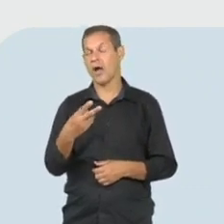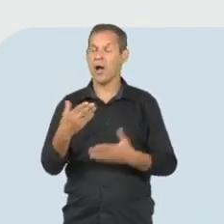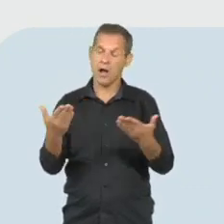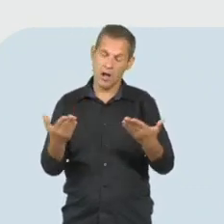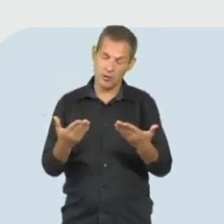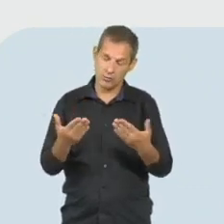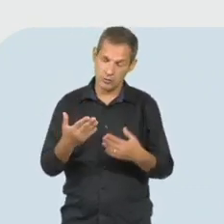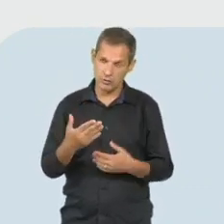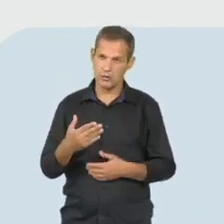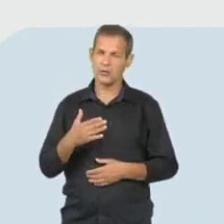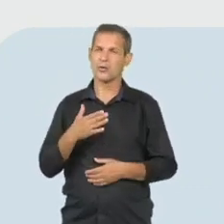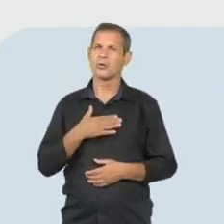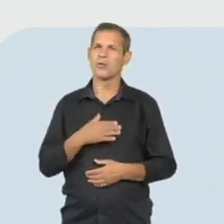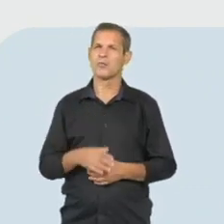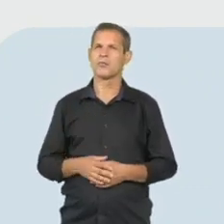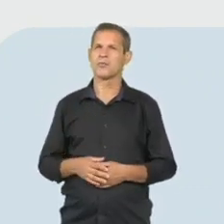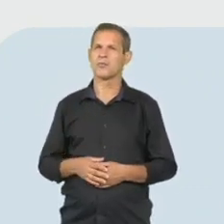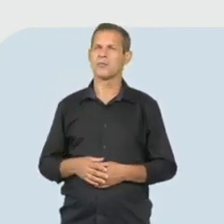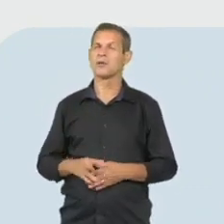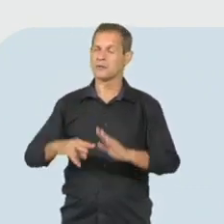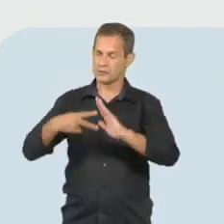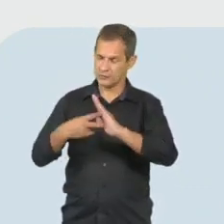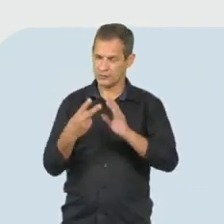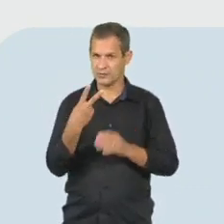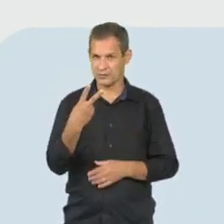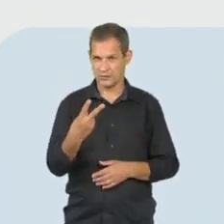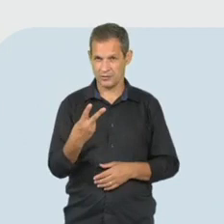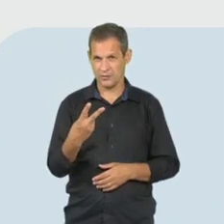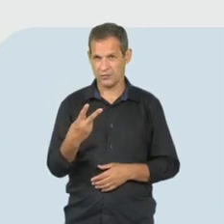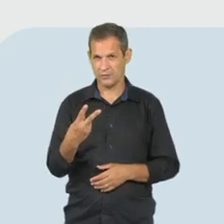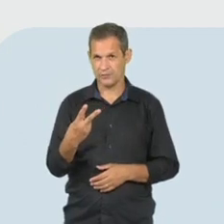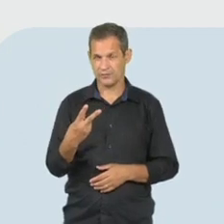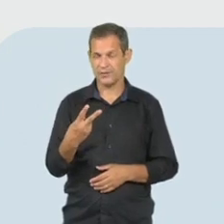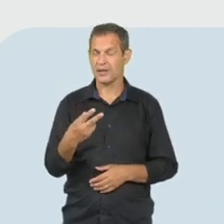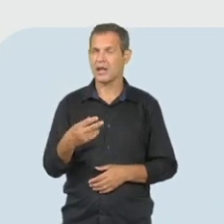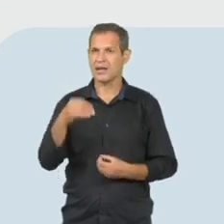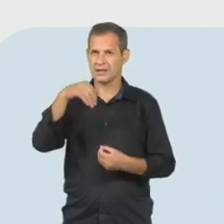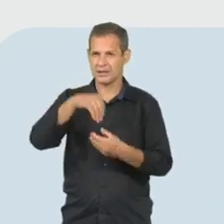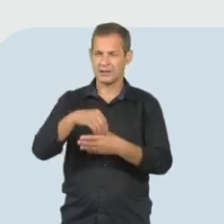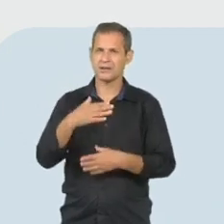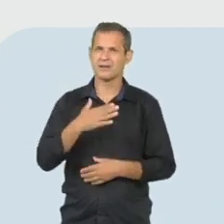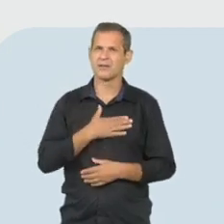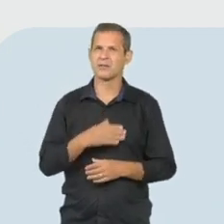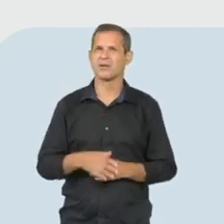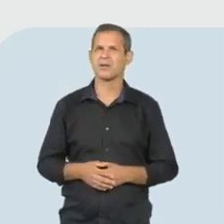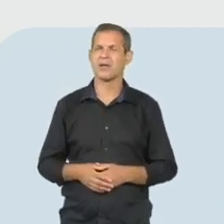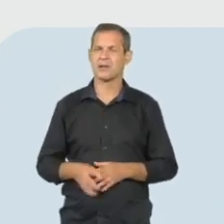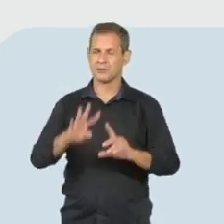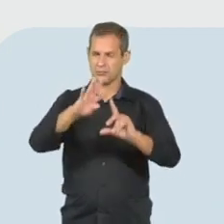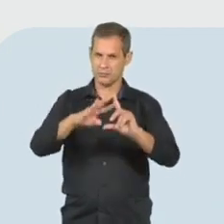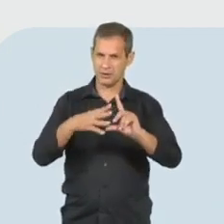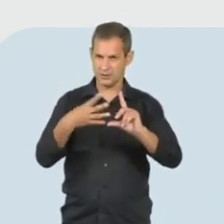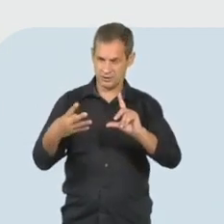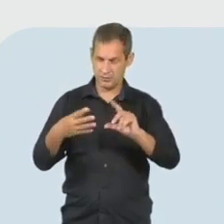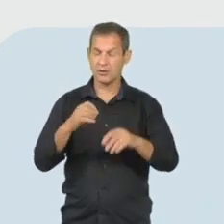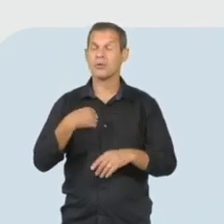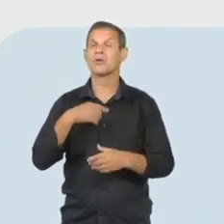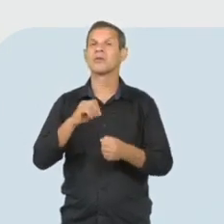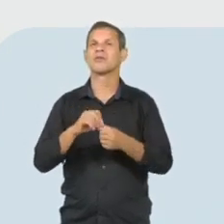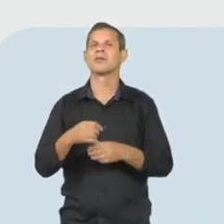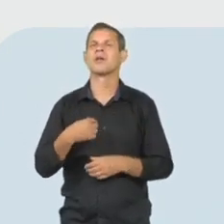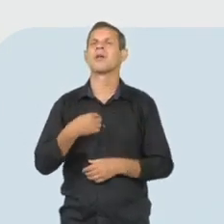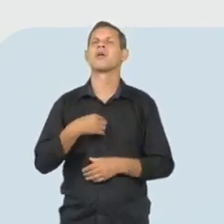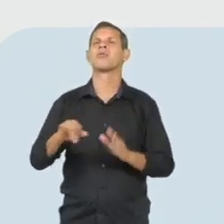aqui, o meu nível de significância aqui vai ser de 2. Então, dentro da minha tabela, o que eu vou fazer?